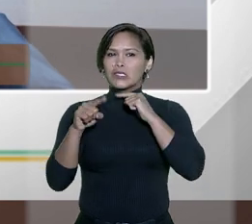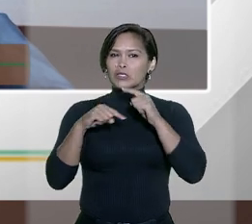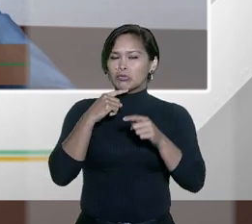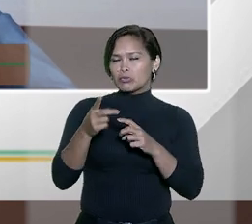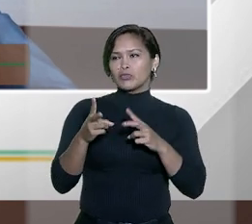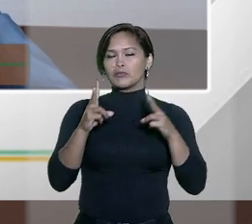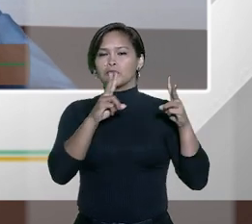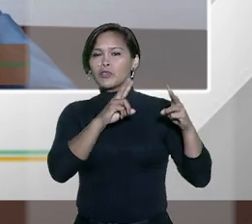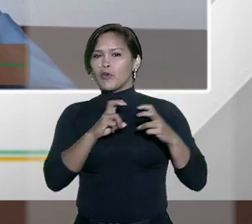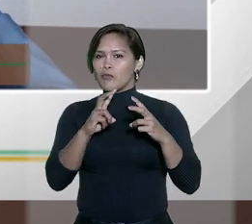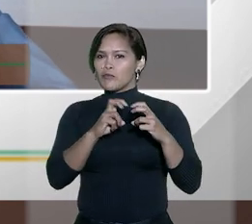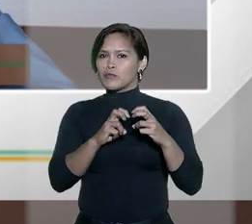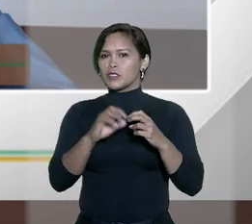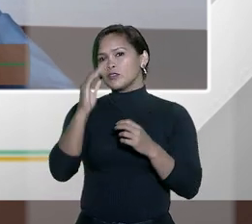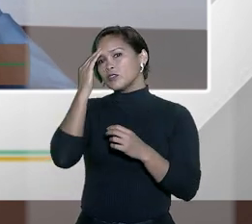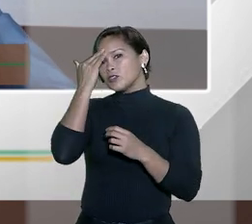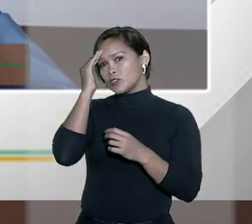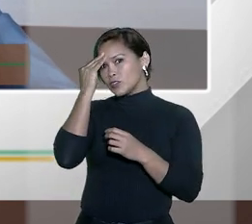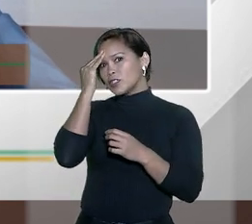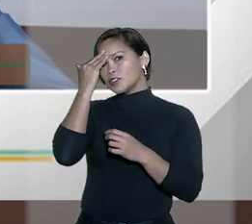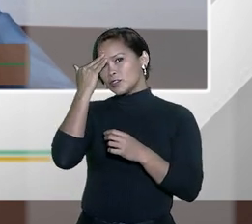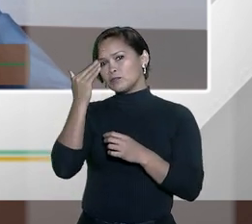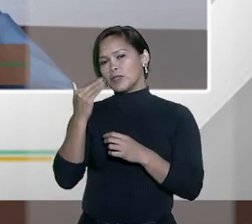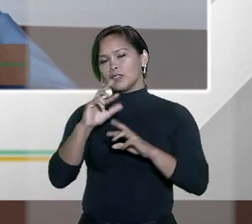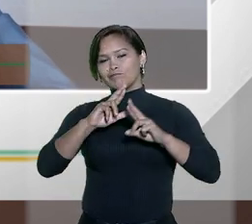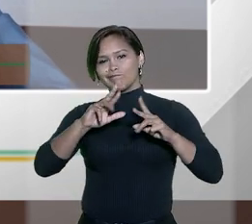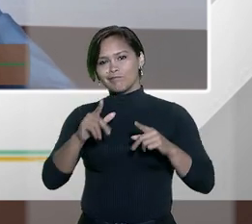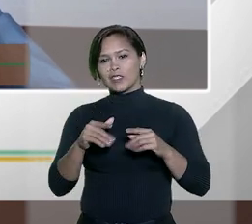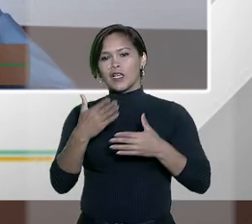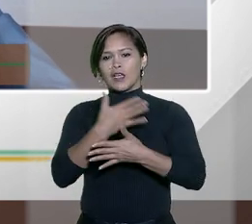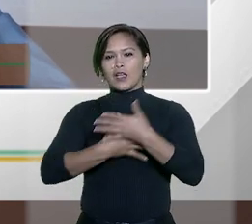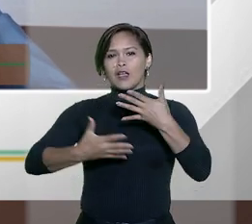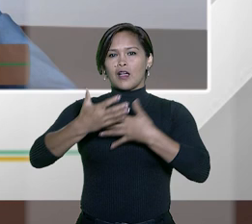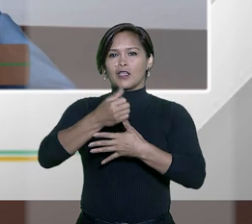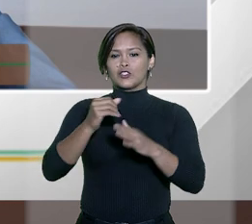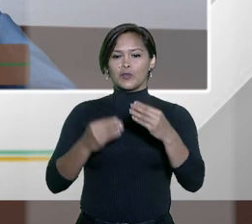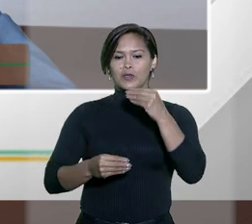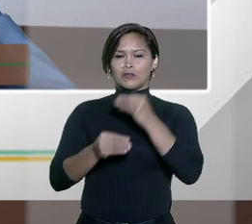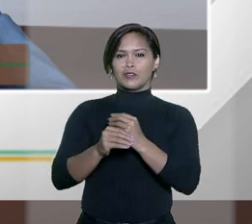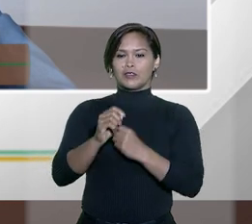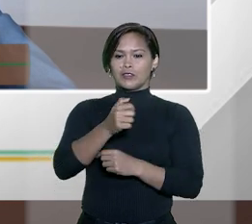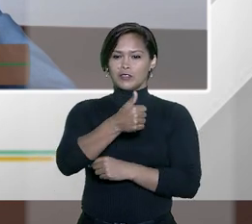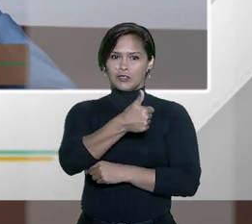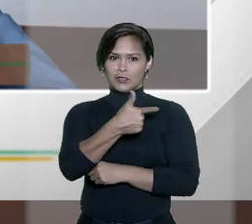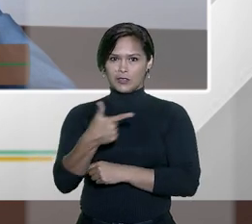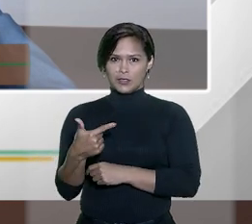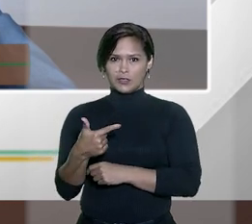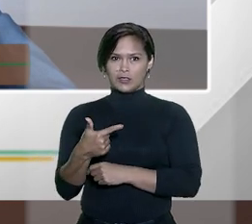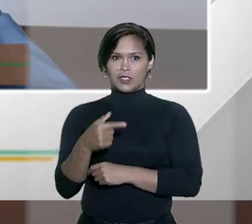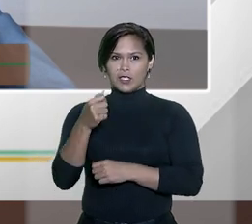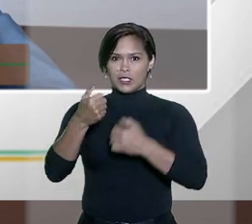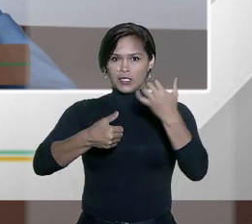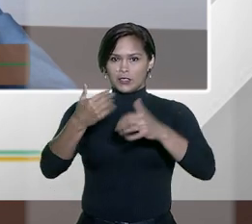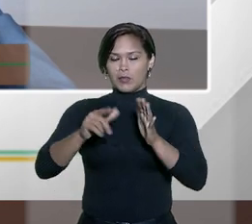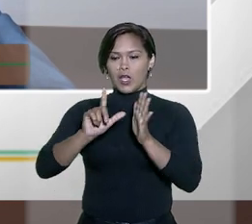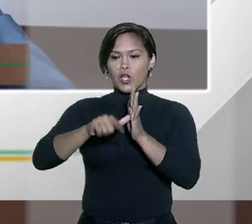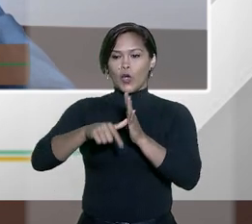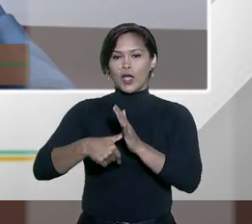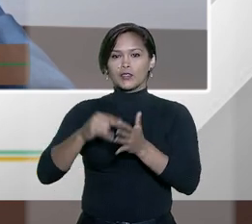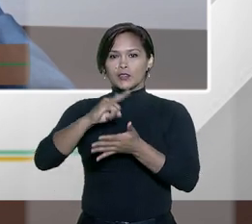de conflito de interpretação em relação à súmula vinculante 17, que diz que o